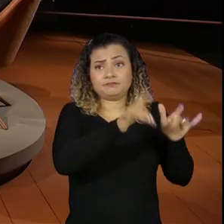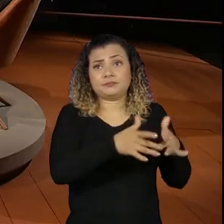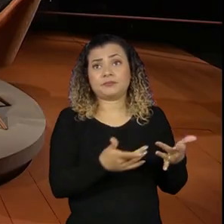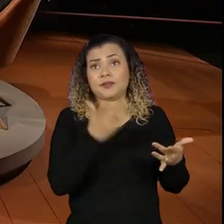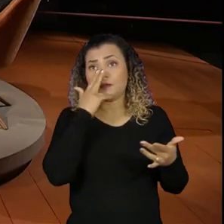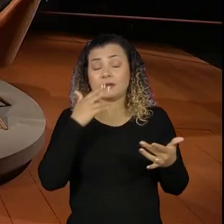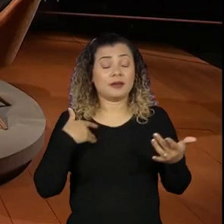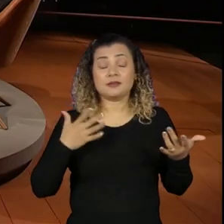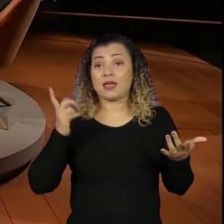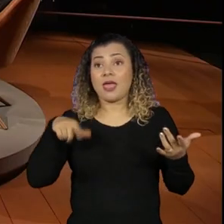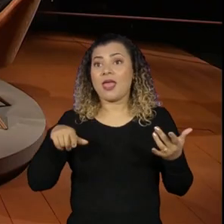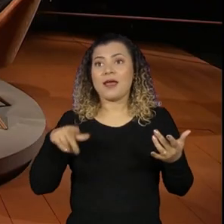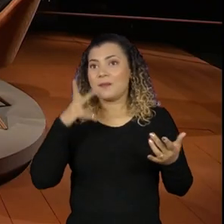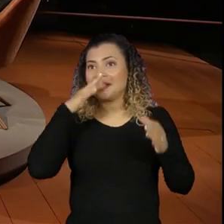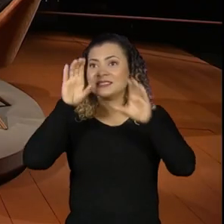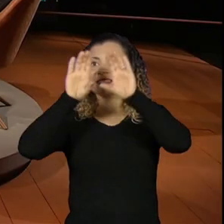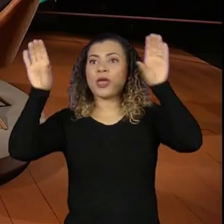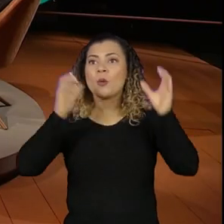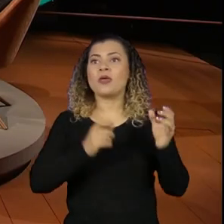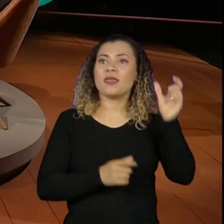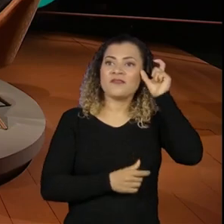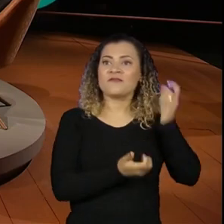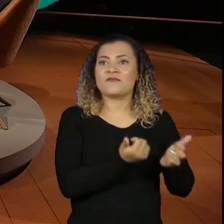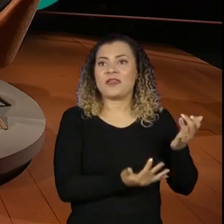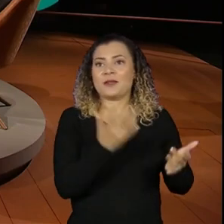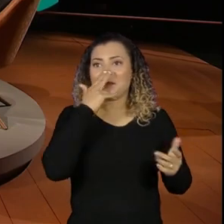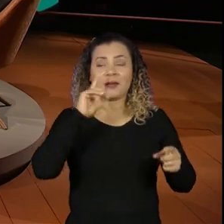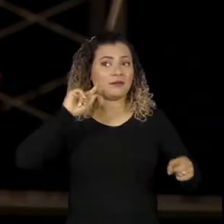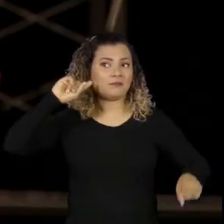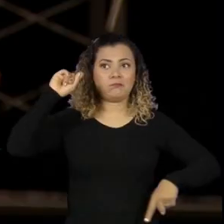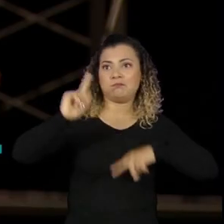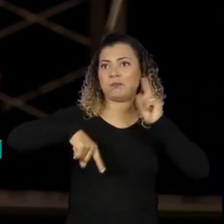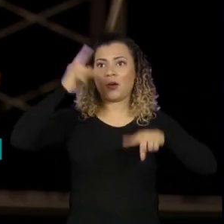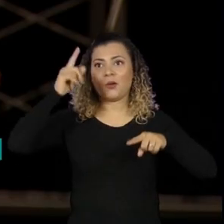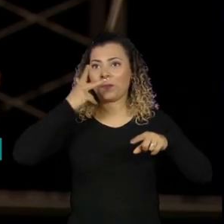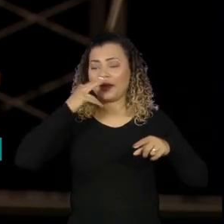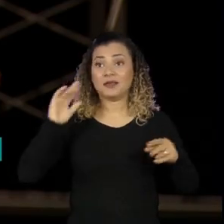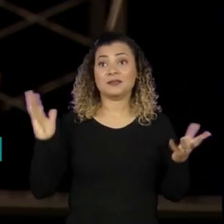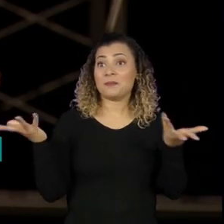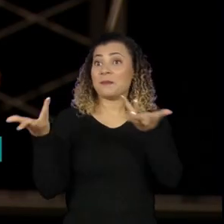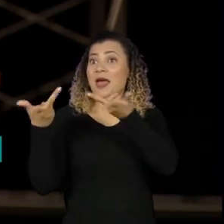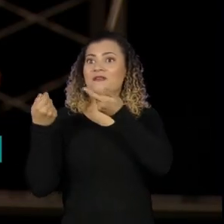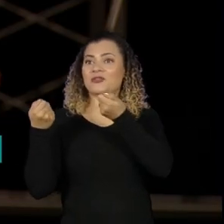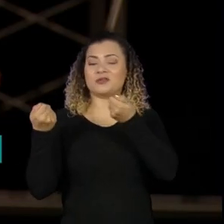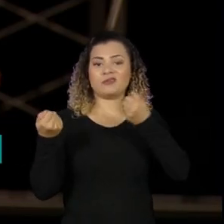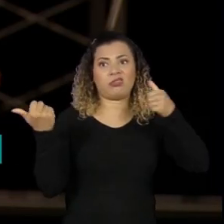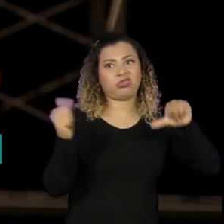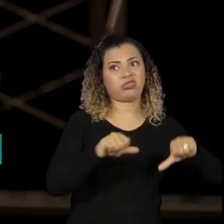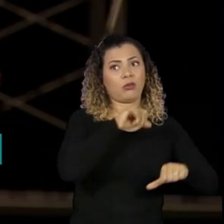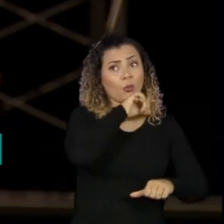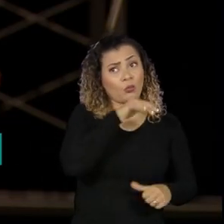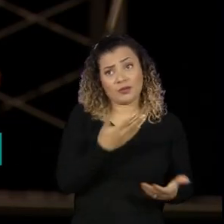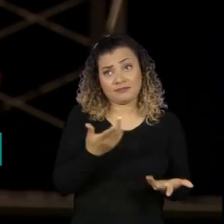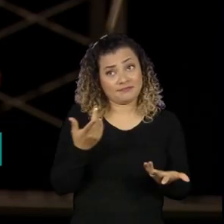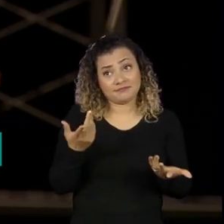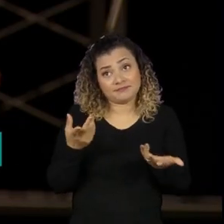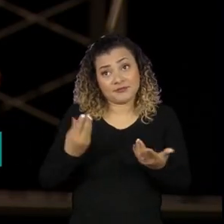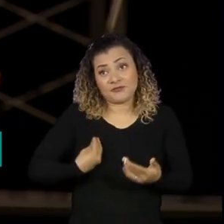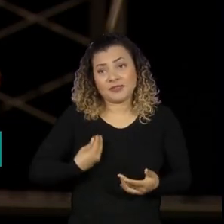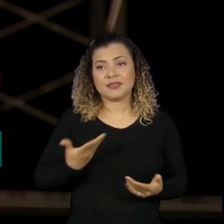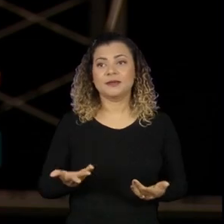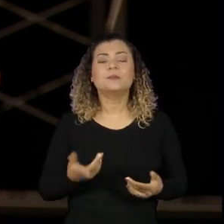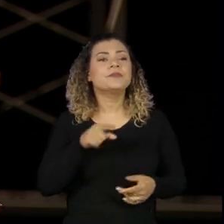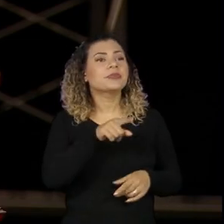inferno ao paraíso muito rápido, né? É verdade. É. E a gente tem mais um depoimento para você dessa tua época aí de idas